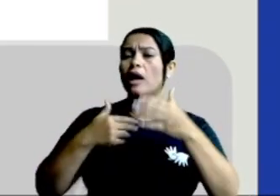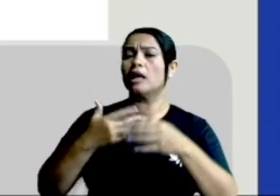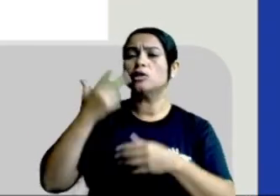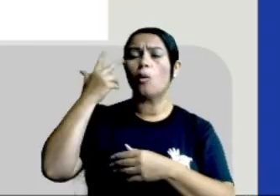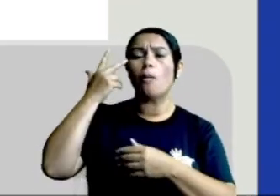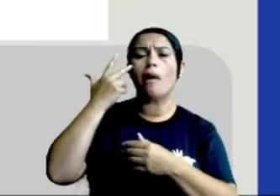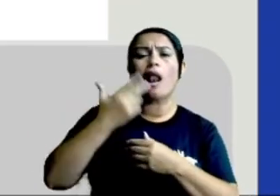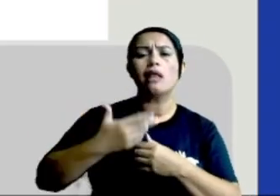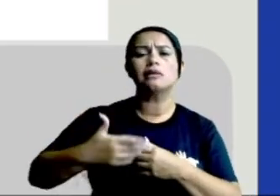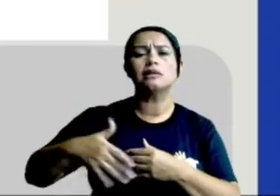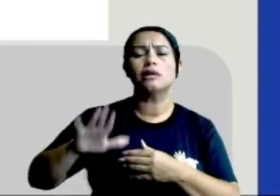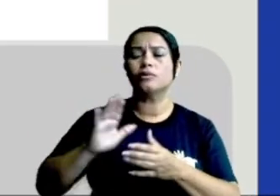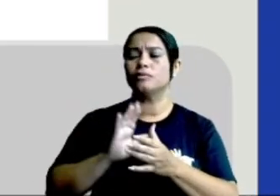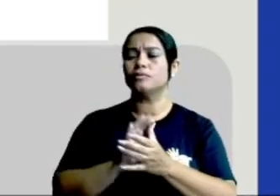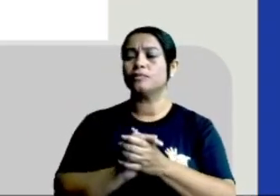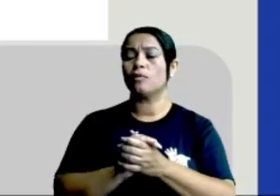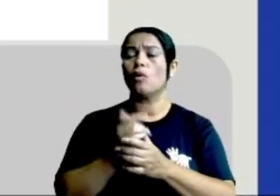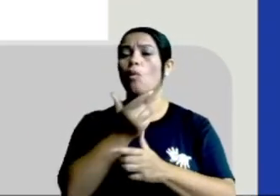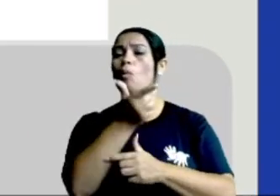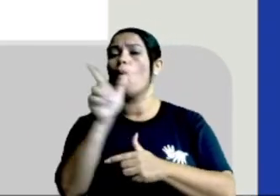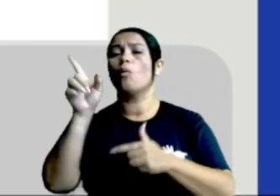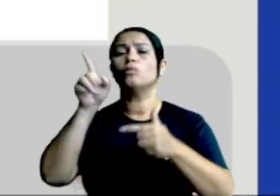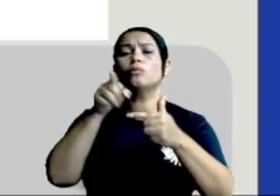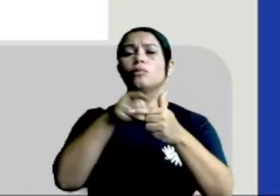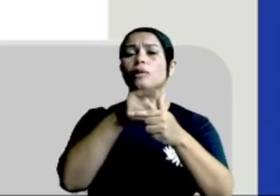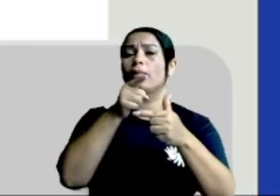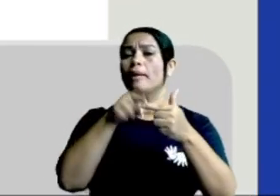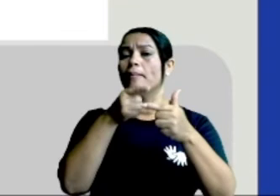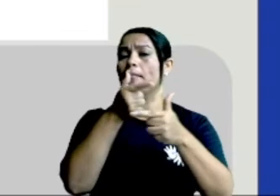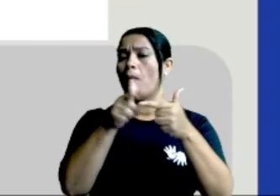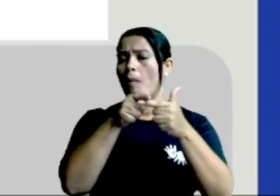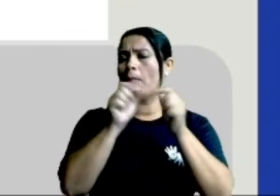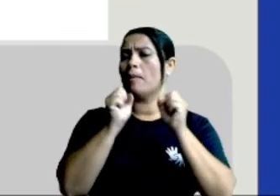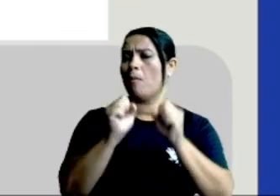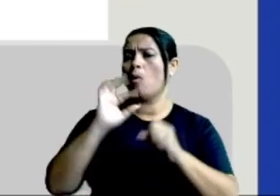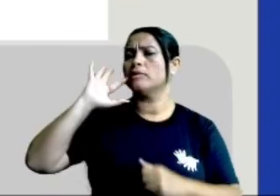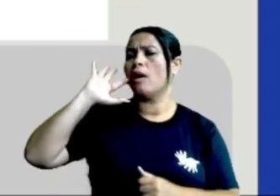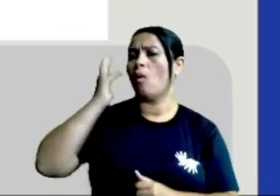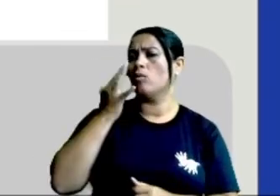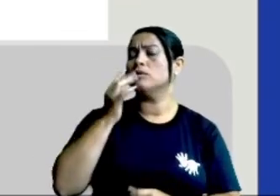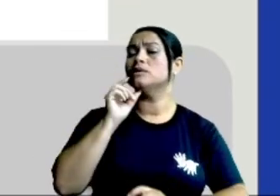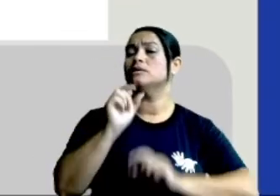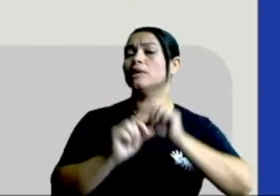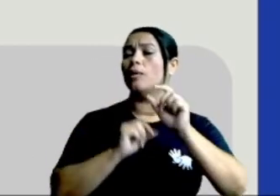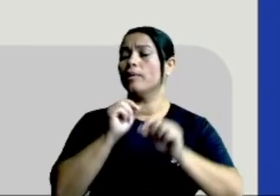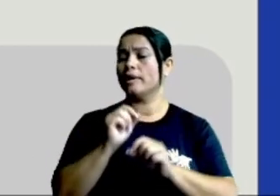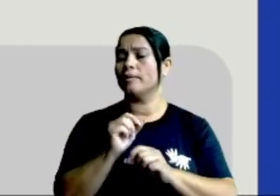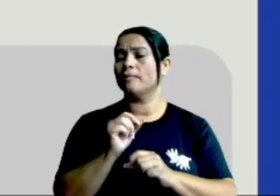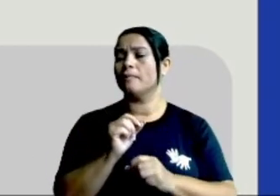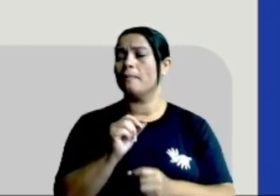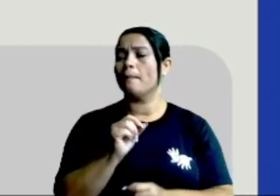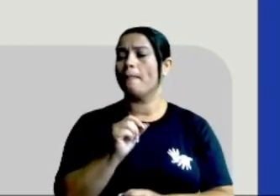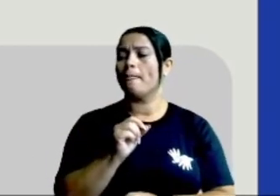normal. Um outro problema que também pode acontecer é